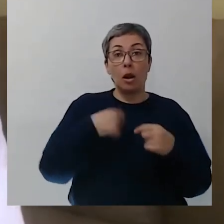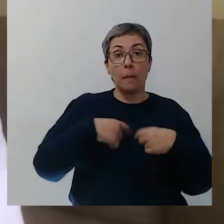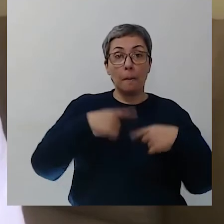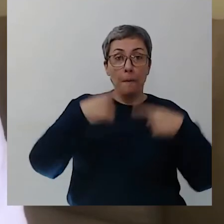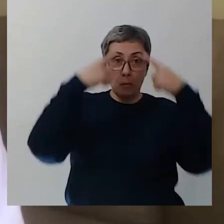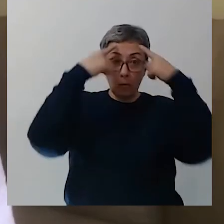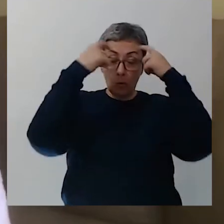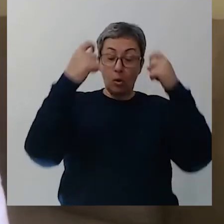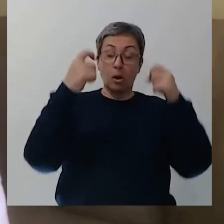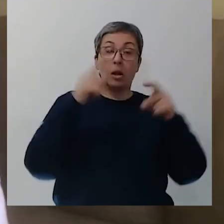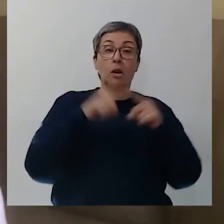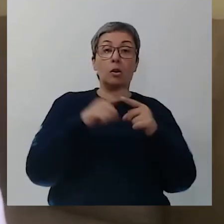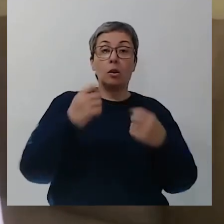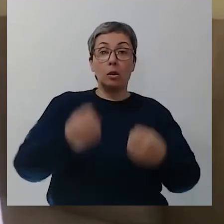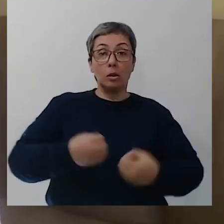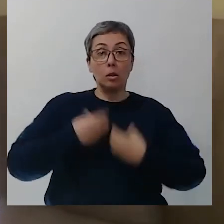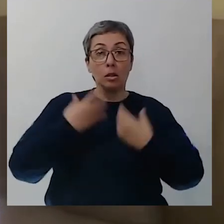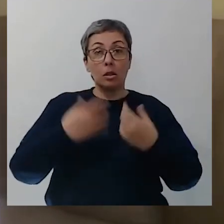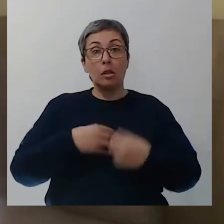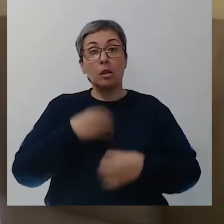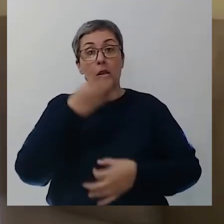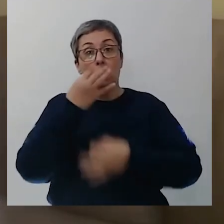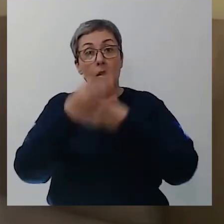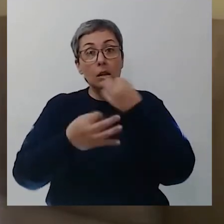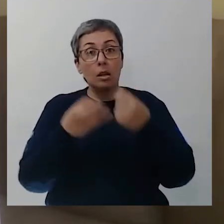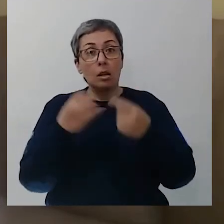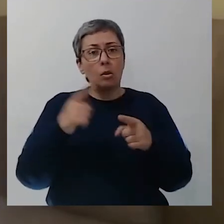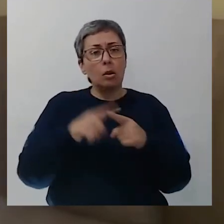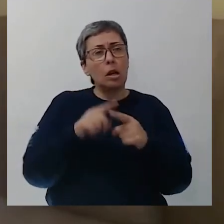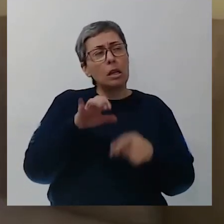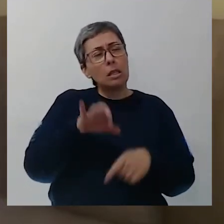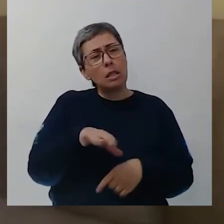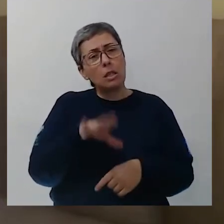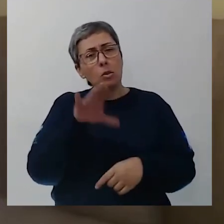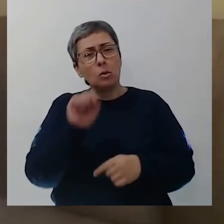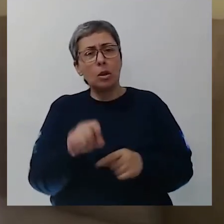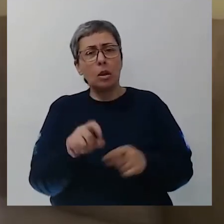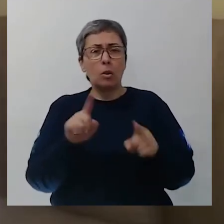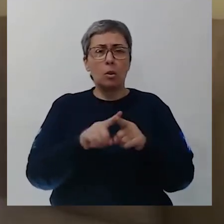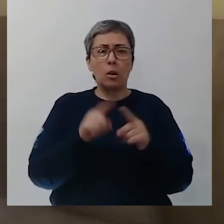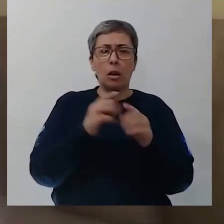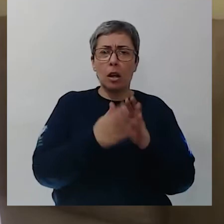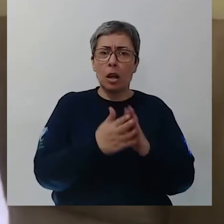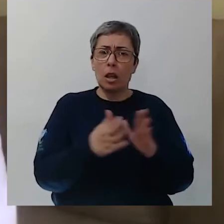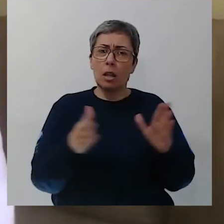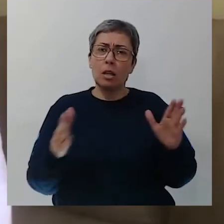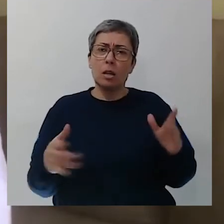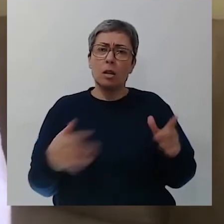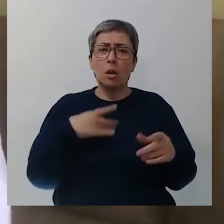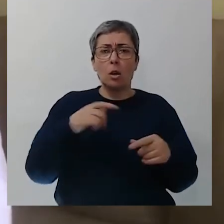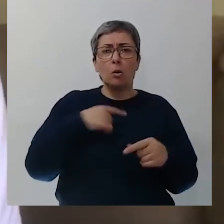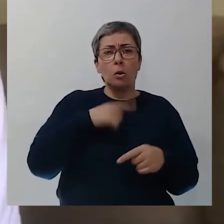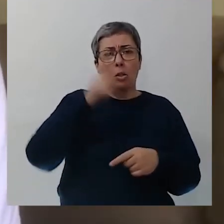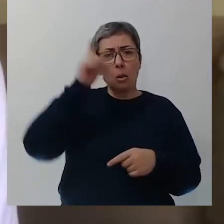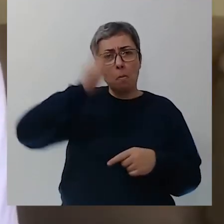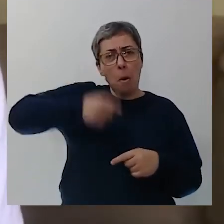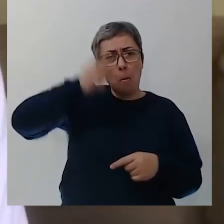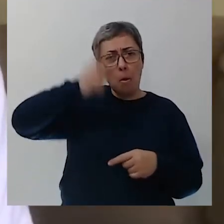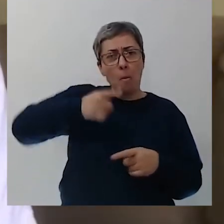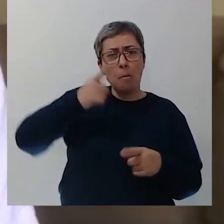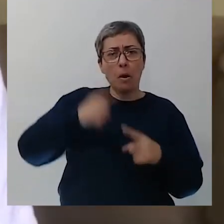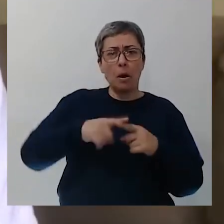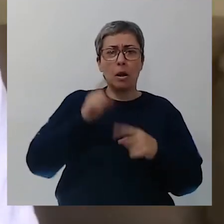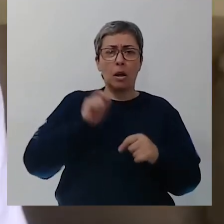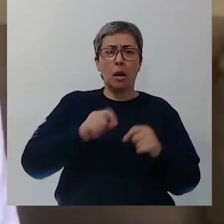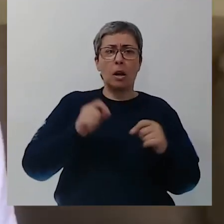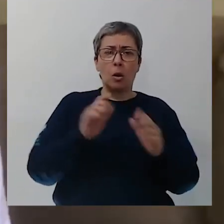o direito à liberdade de expressão de um indivíduo. Ouvimos falar em censura, por exemplo, durante os regimes ditatoriais. Falamos de censura